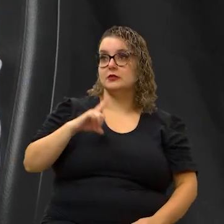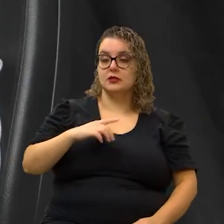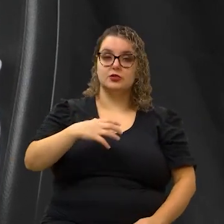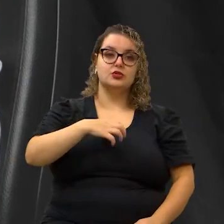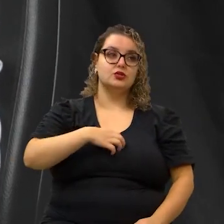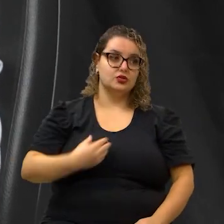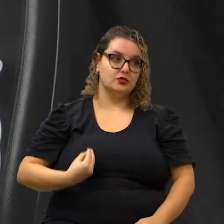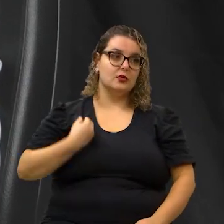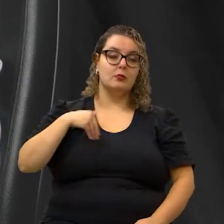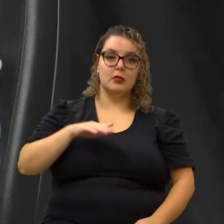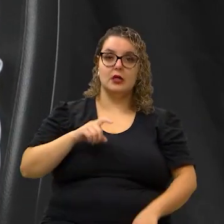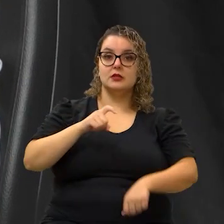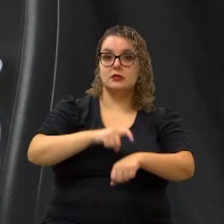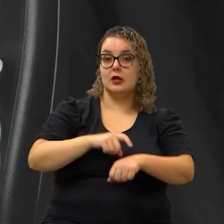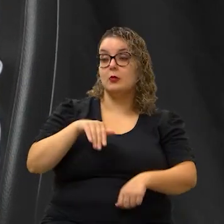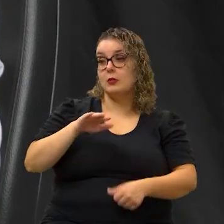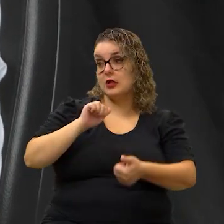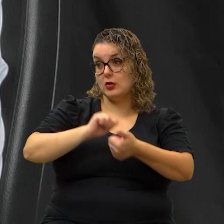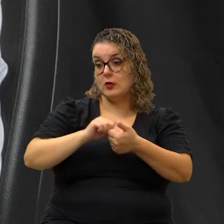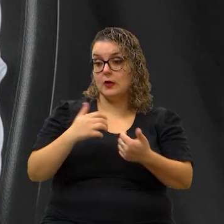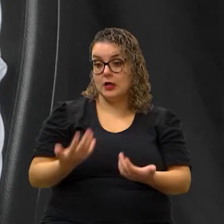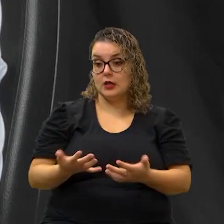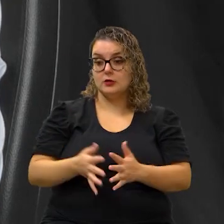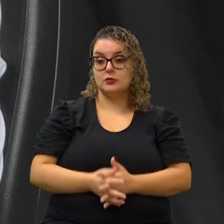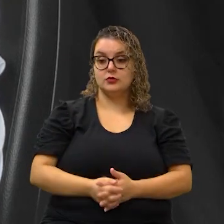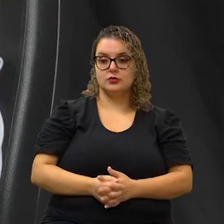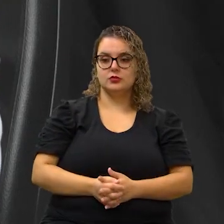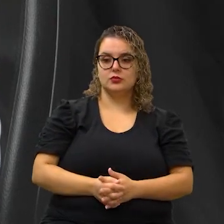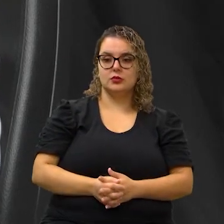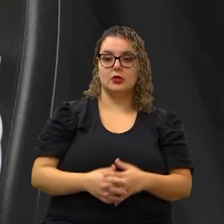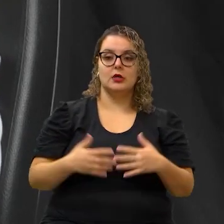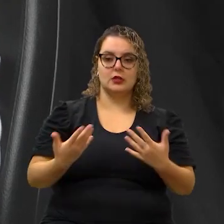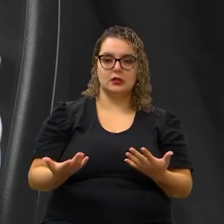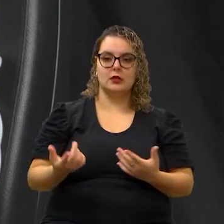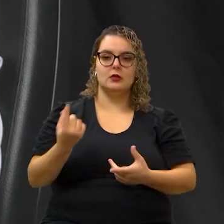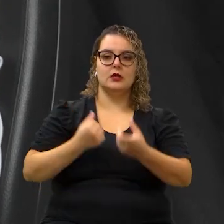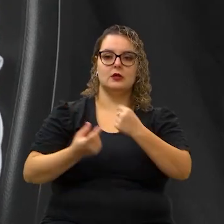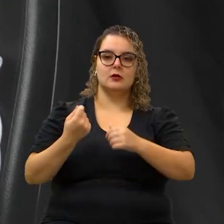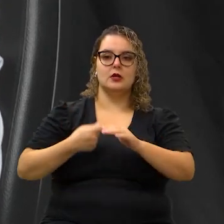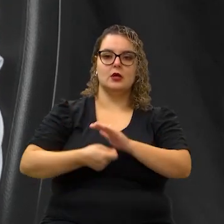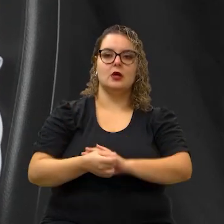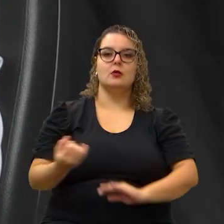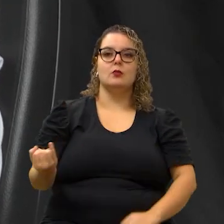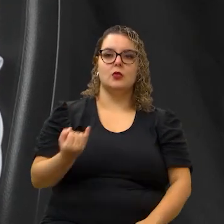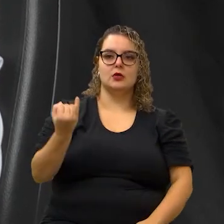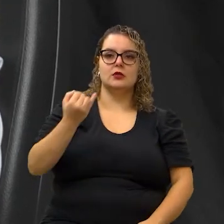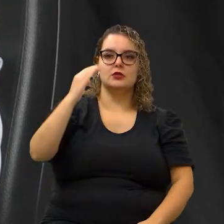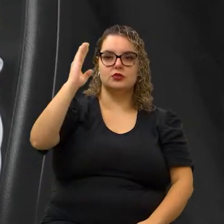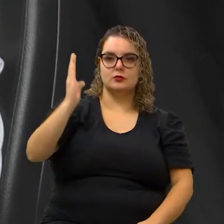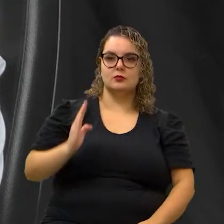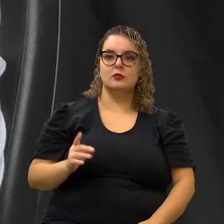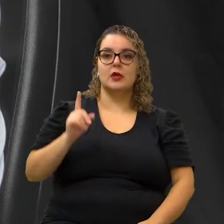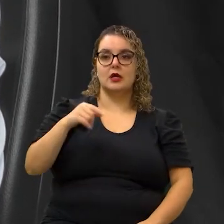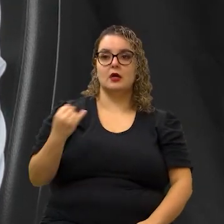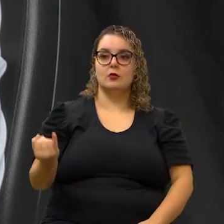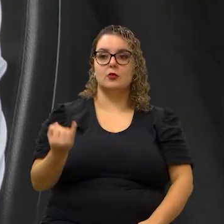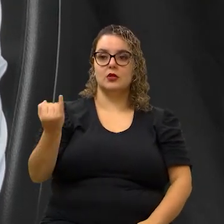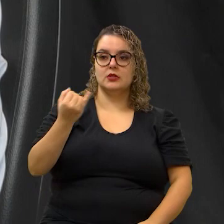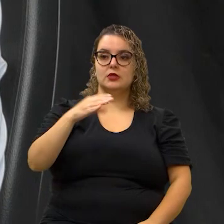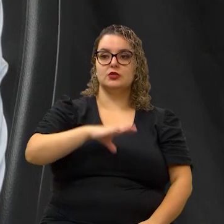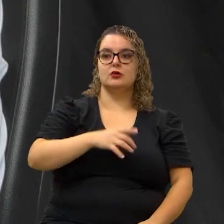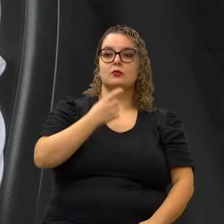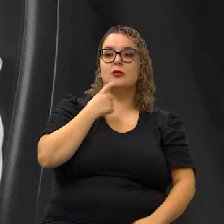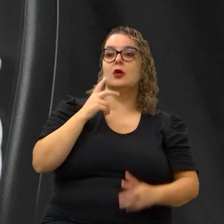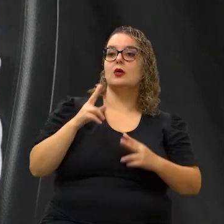gente tem condição de viver mais tempo e com mais qualidade. Então, esses investimentos são importantes para o Brasil, mas também são importantes